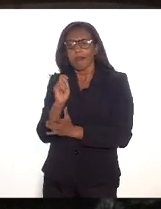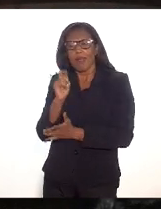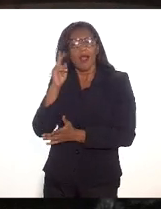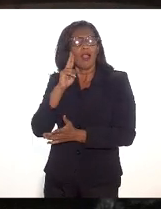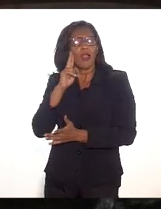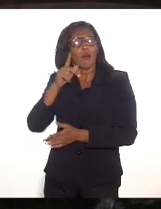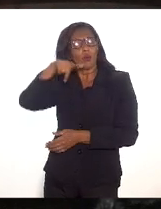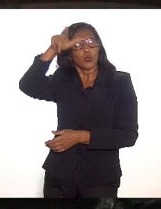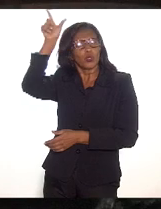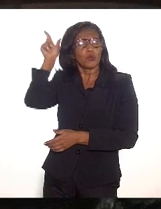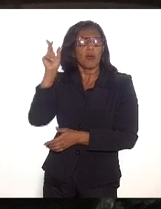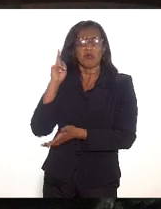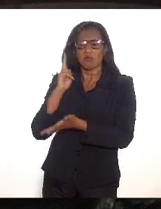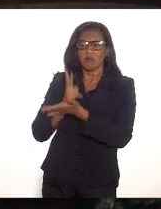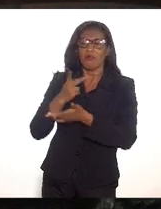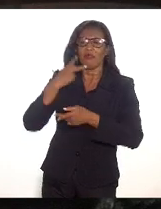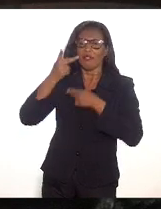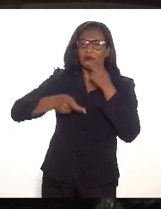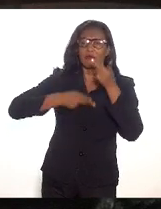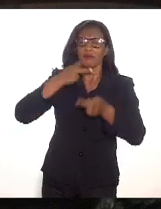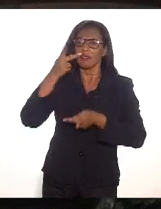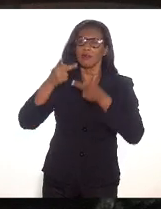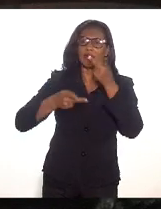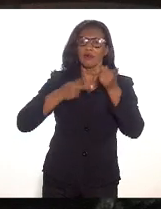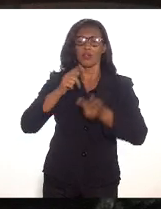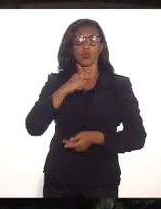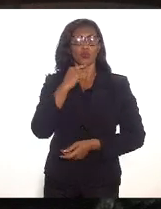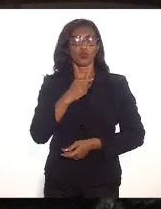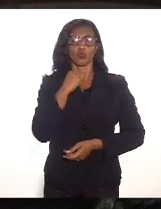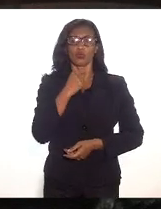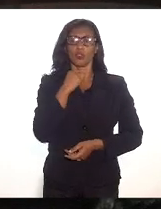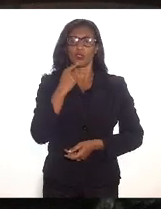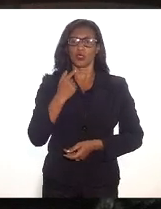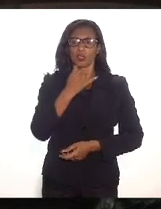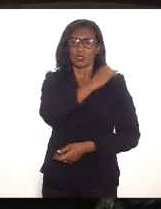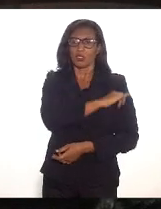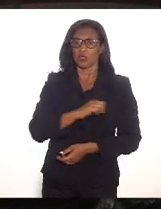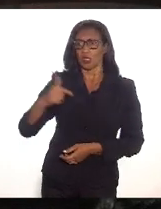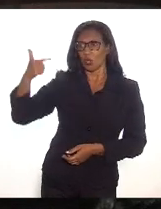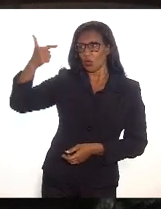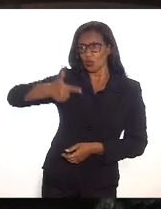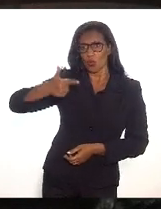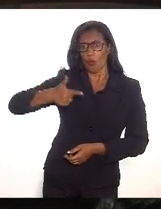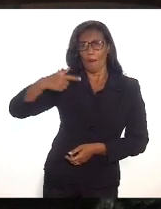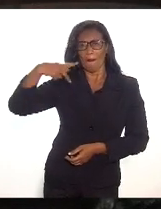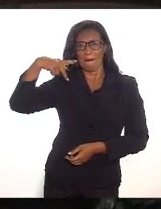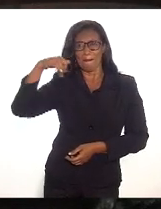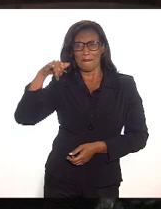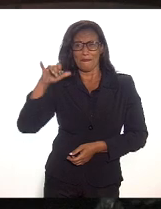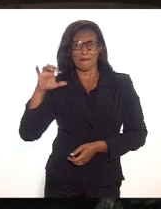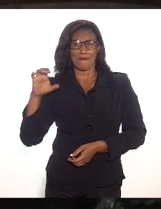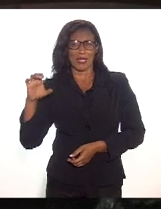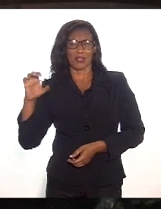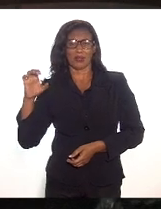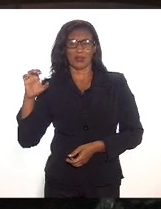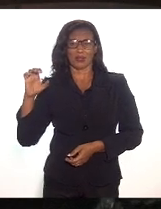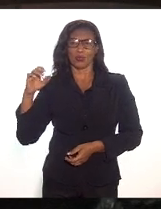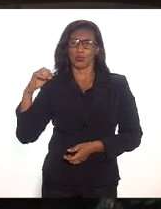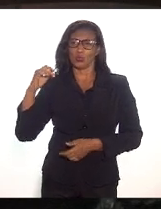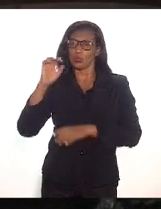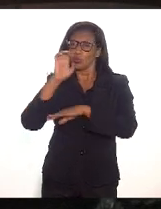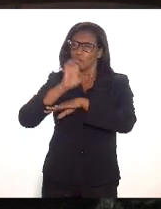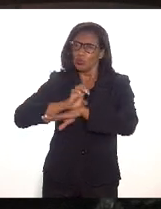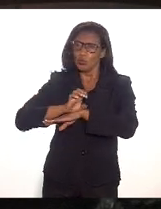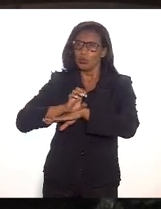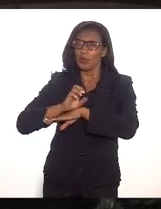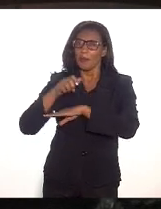Luiz Paulo, não adianta. O Rio de Janeiro é o segundo maior PIB do nosso país, segundo maior estado